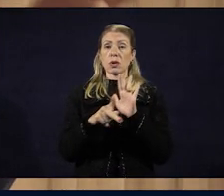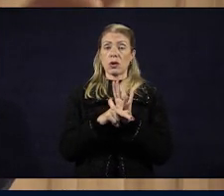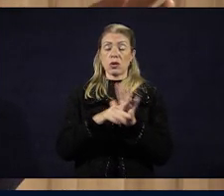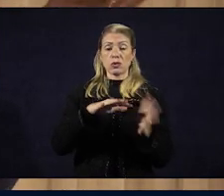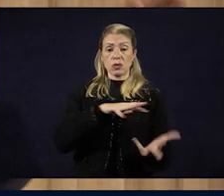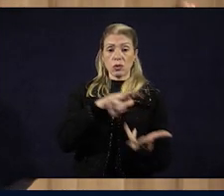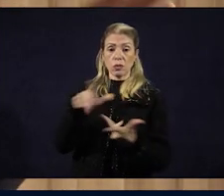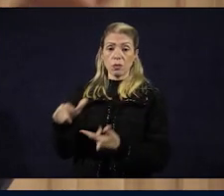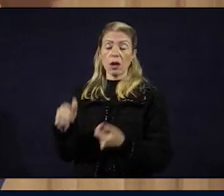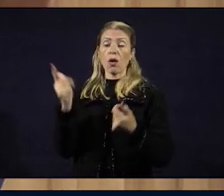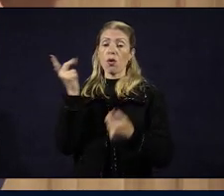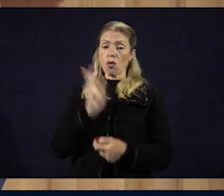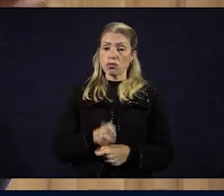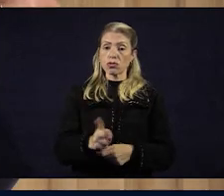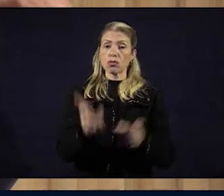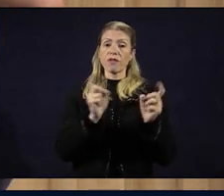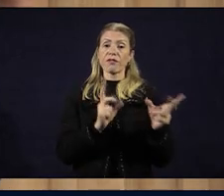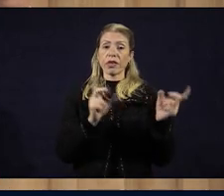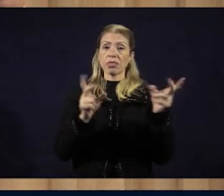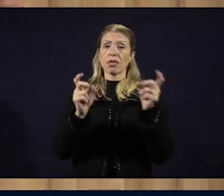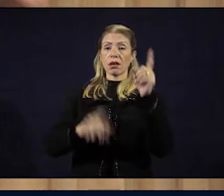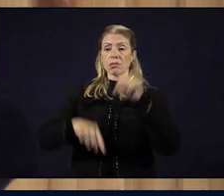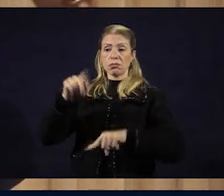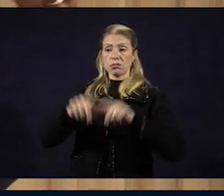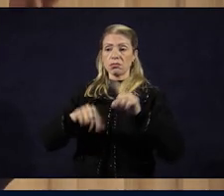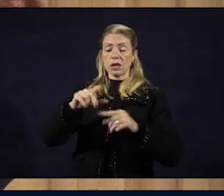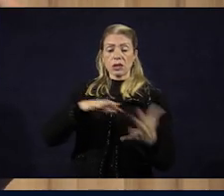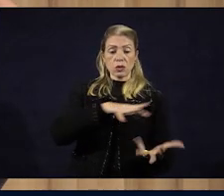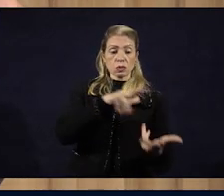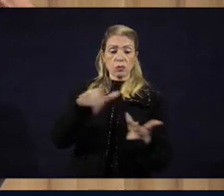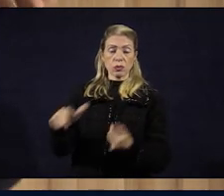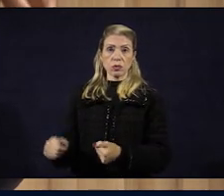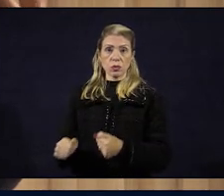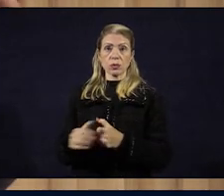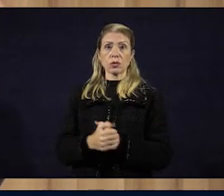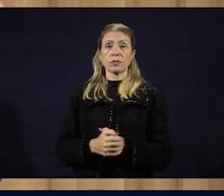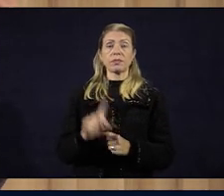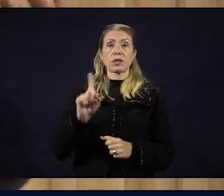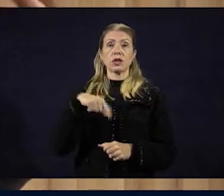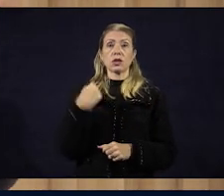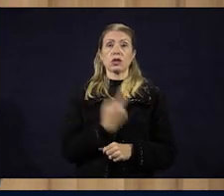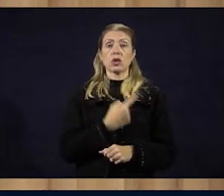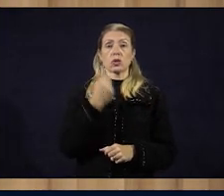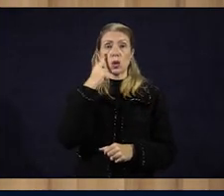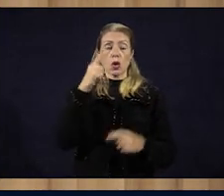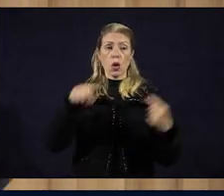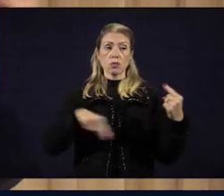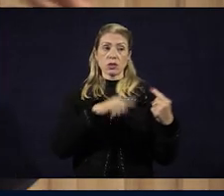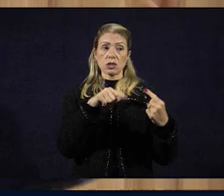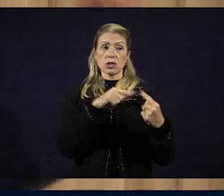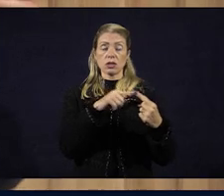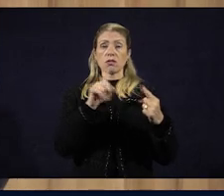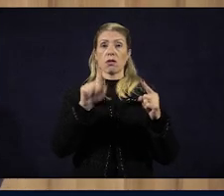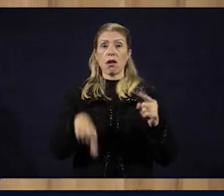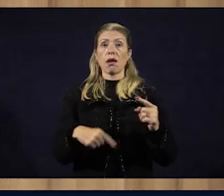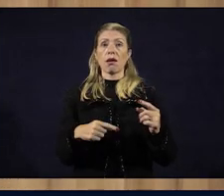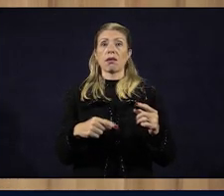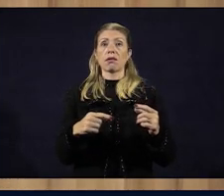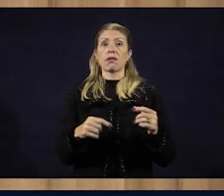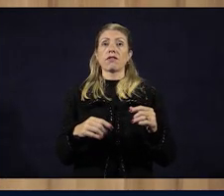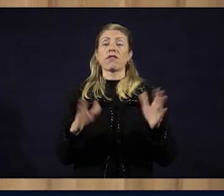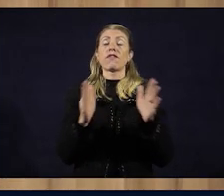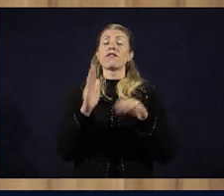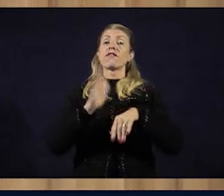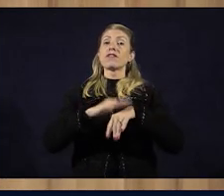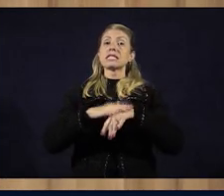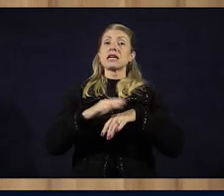continuar alimentando o mundo, a nossa visão foi construir uma infraestrutura competitiva.